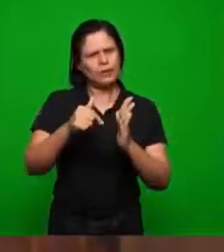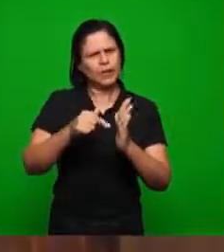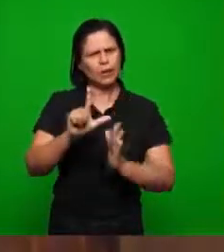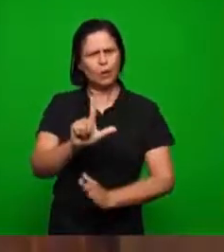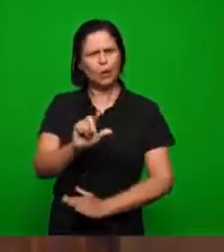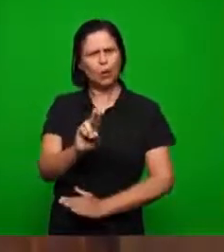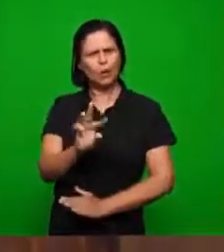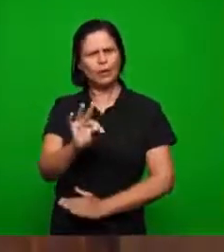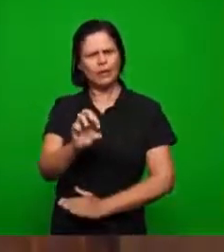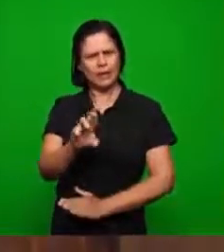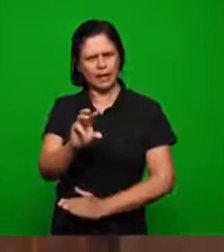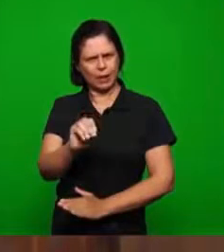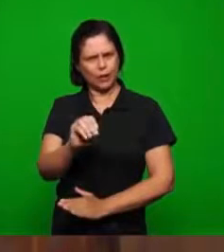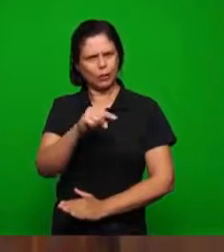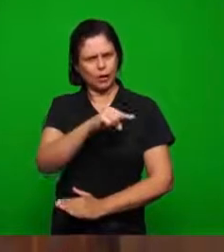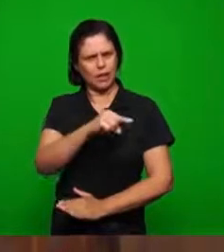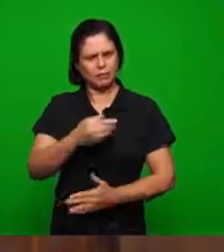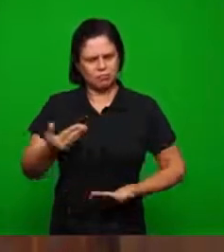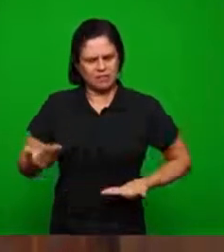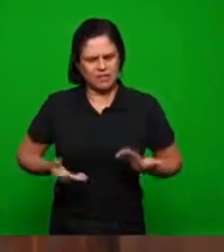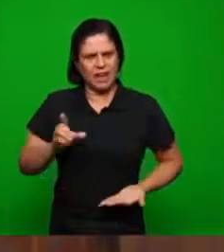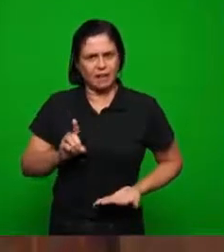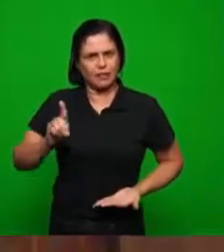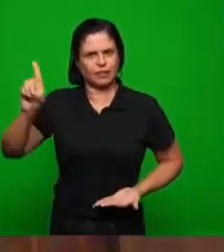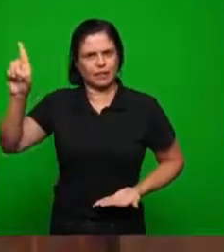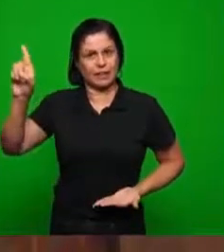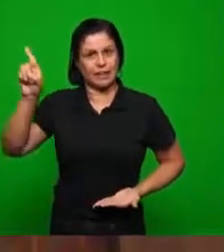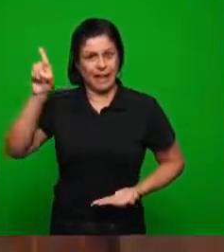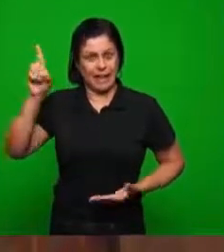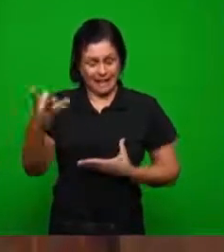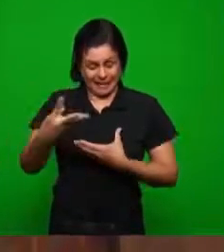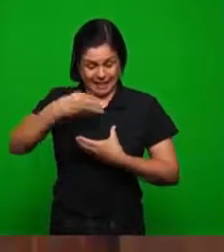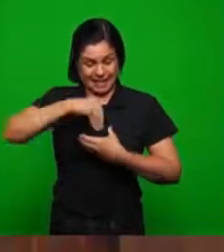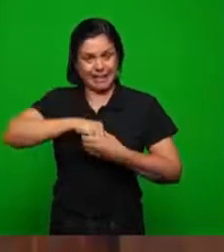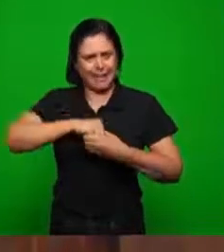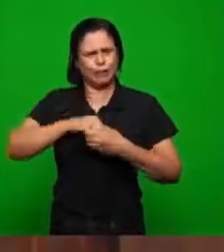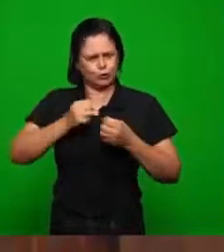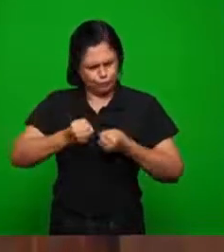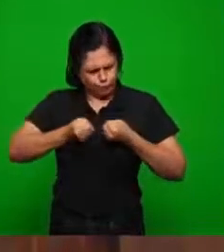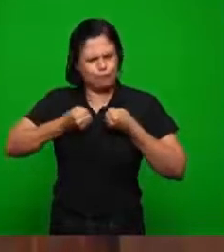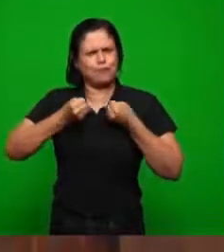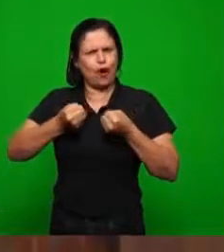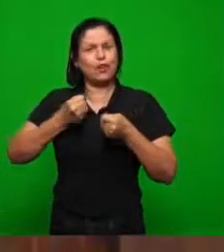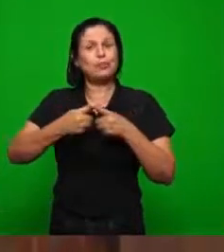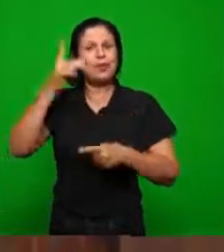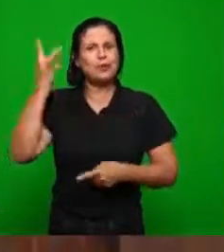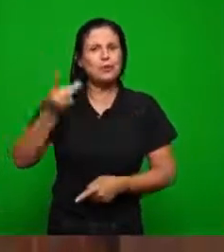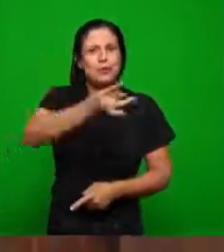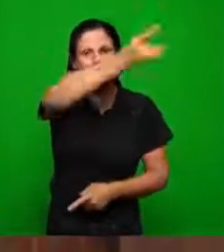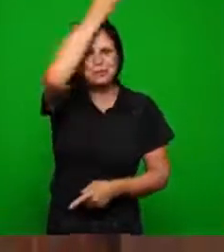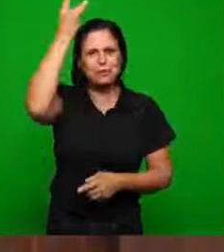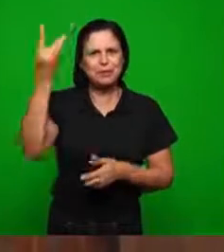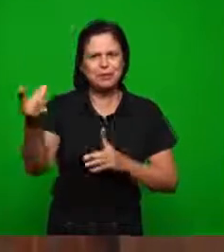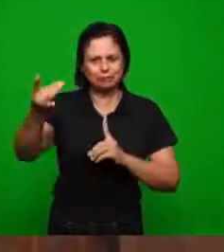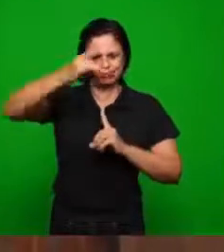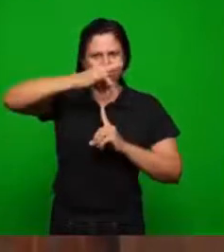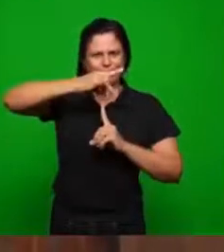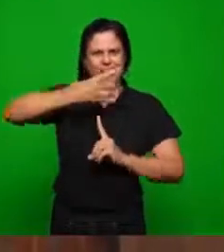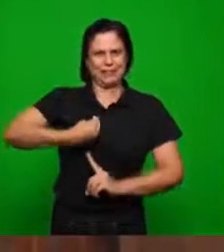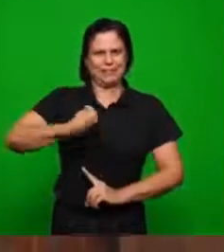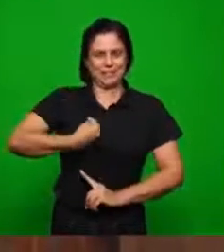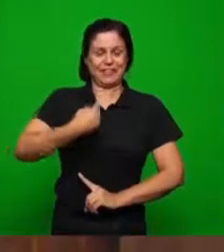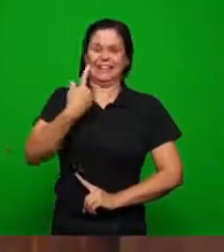um servo de Deus, um homem cheio da fortaleza, da força do Espírito, cheio do poder de Deus para